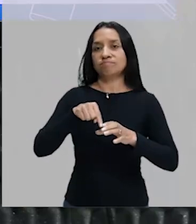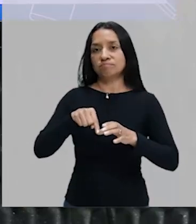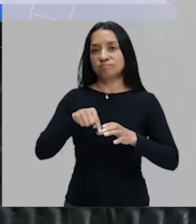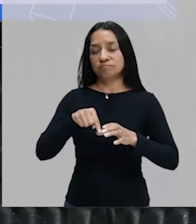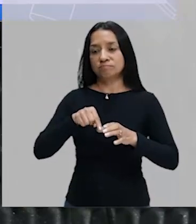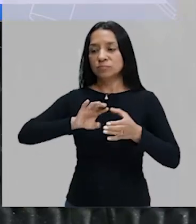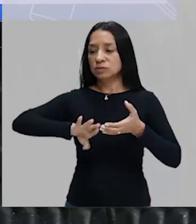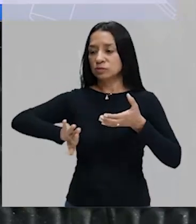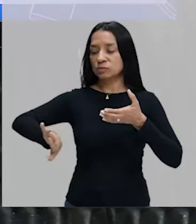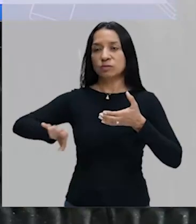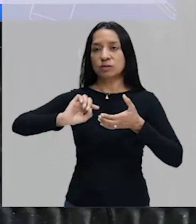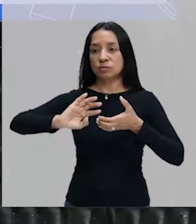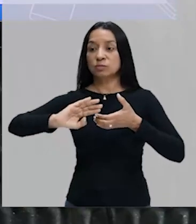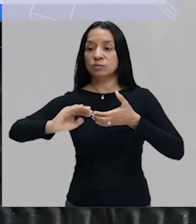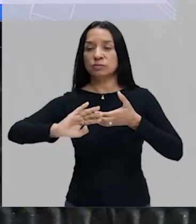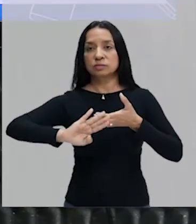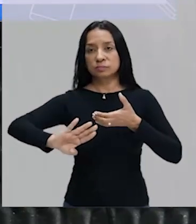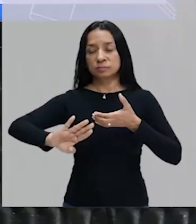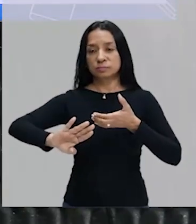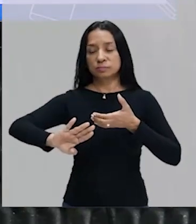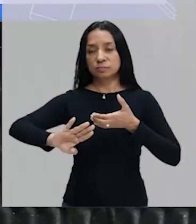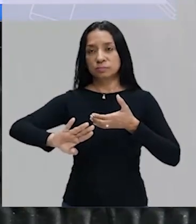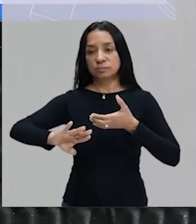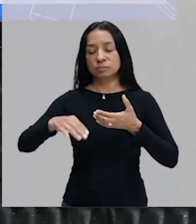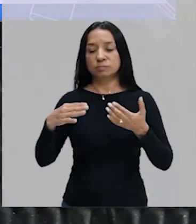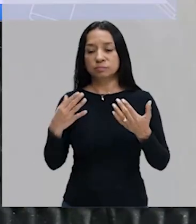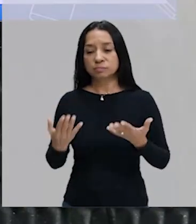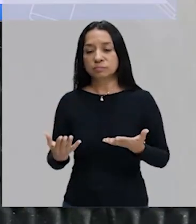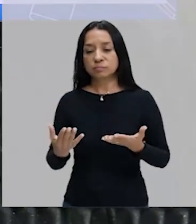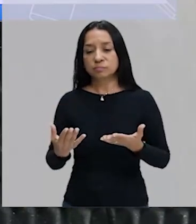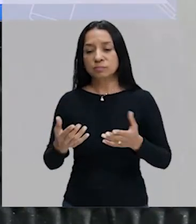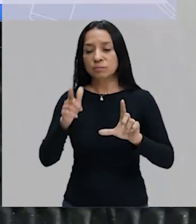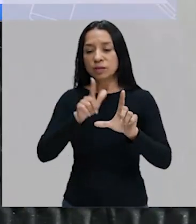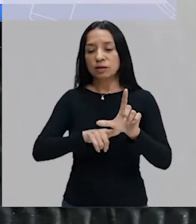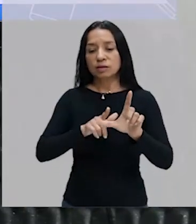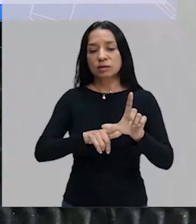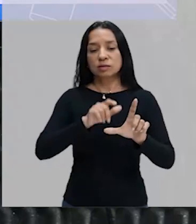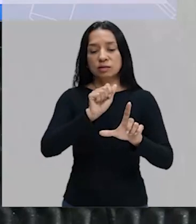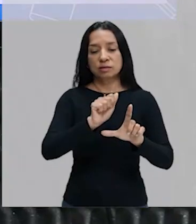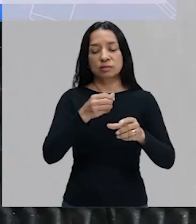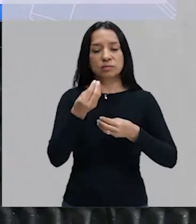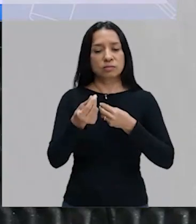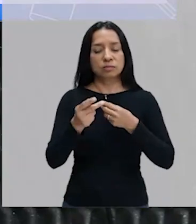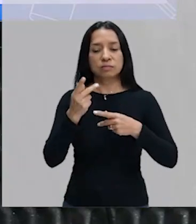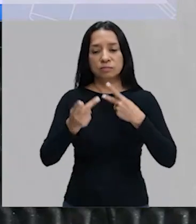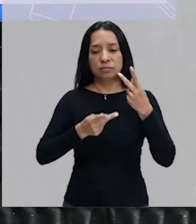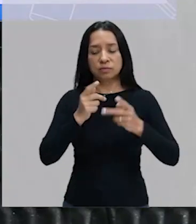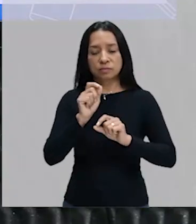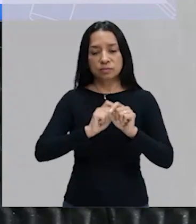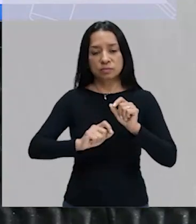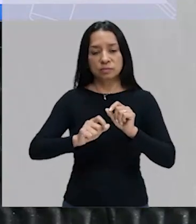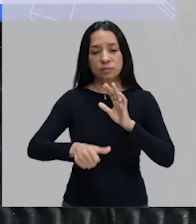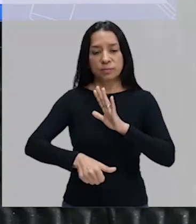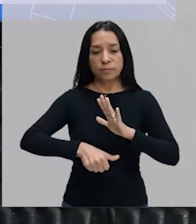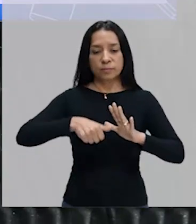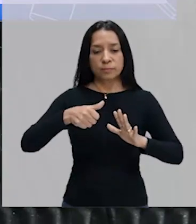totalmente isolado do ambiente externo, tá? Então, a letra A diz que a